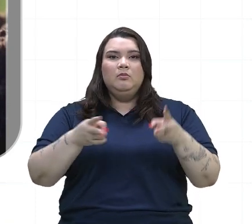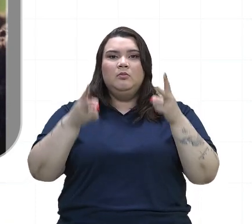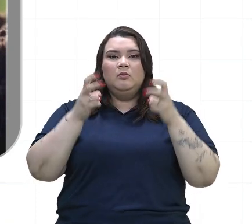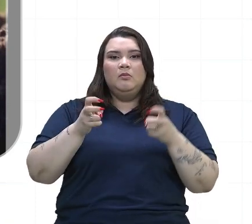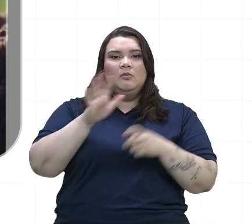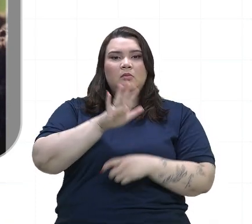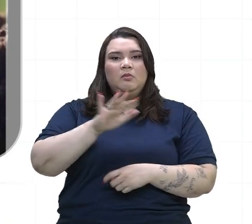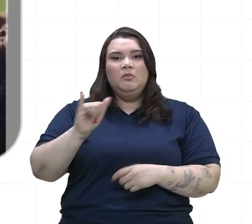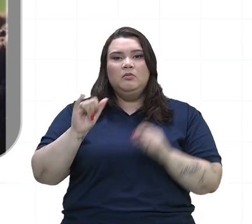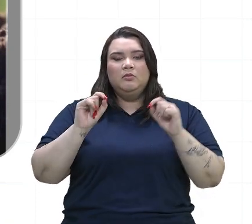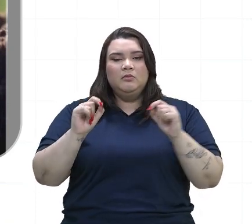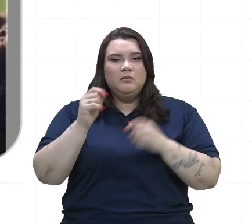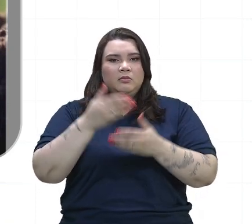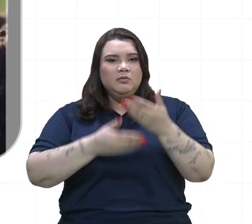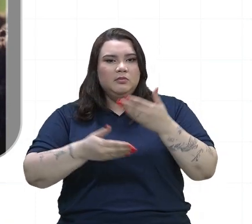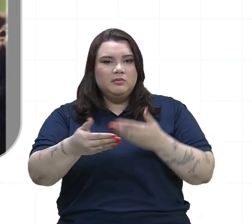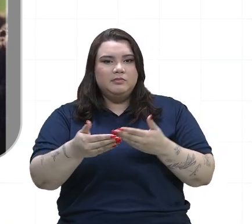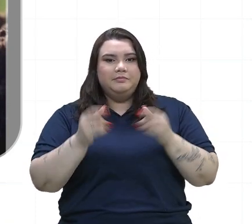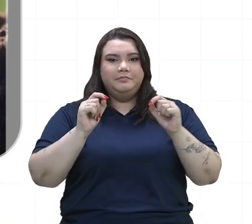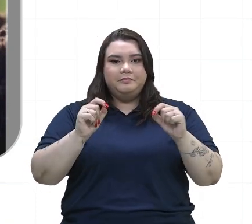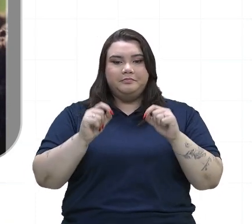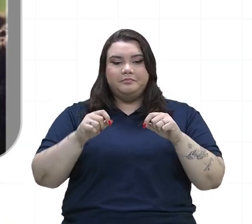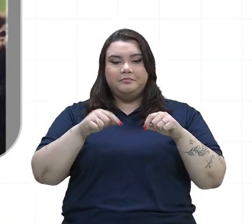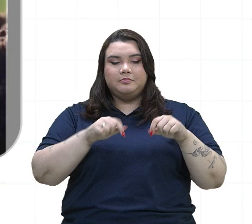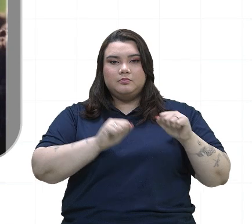exemplo, para a atmosfera,